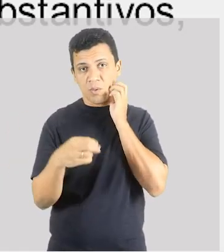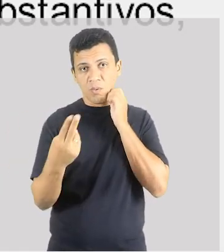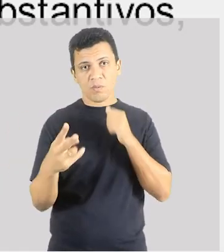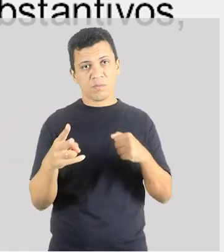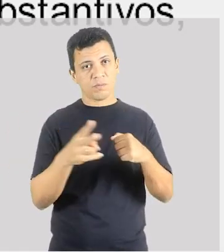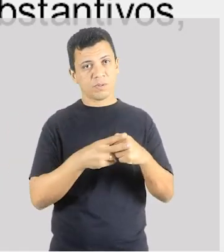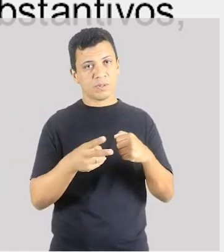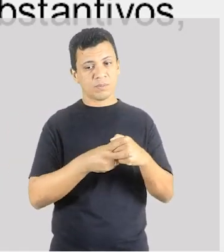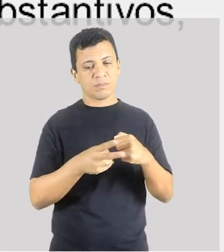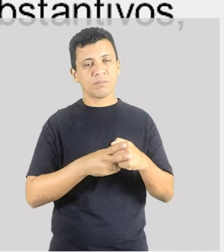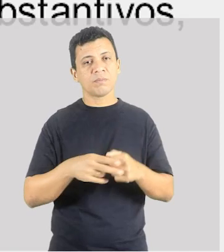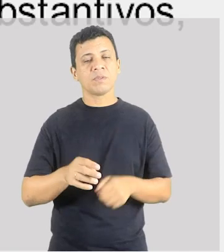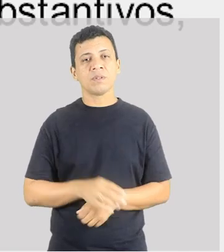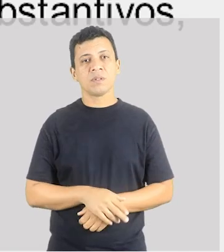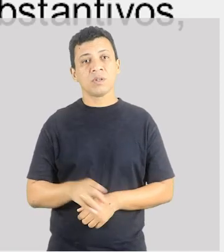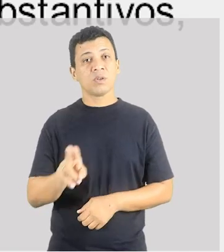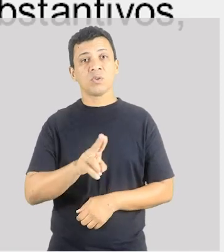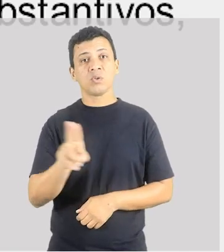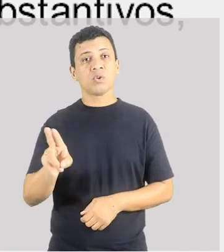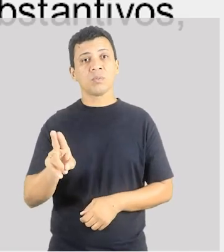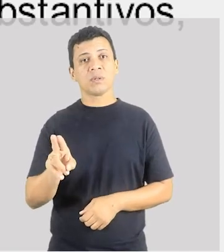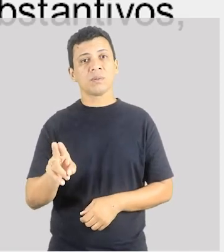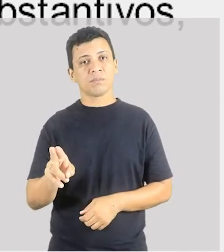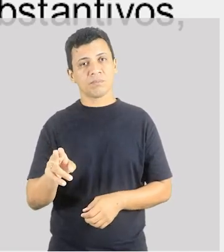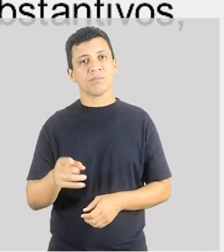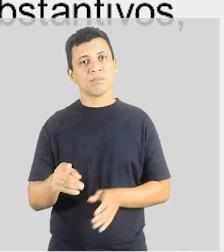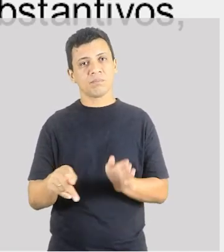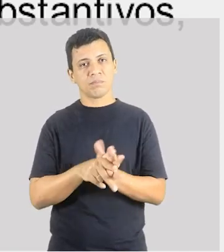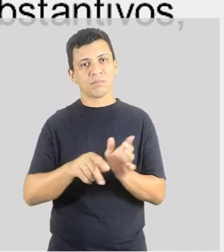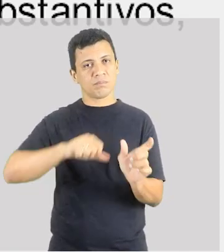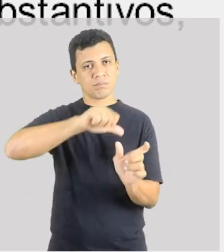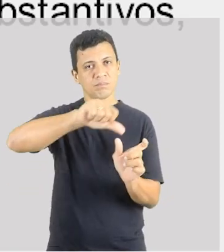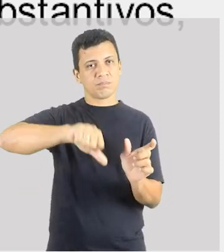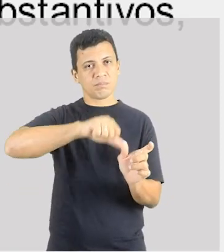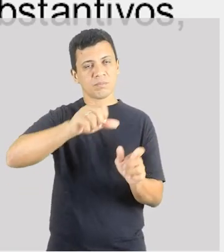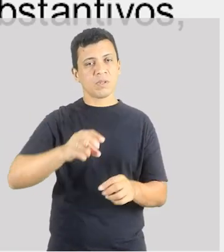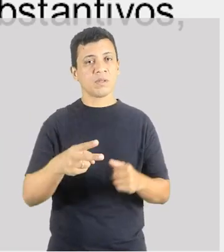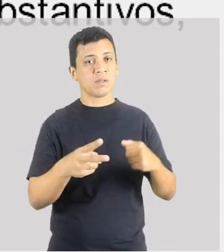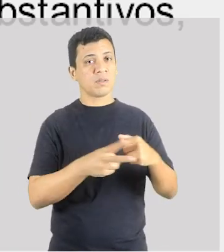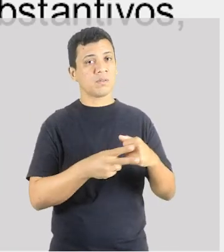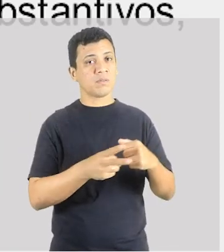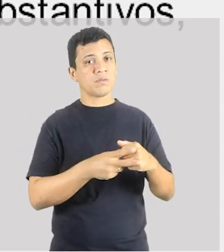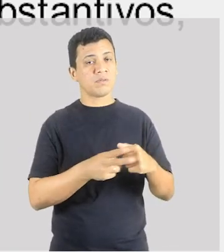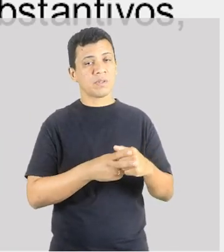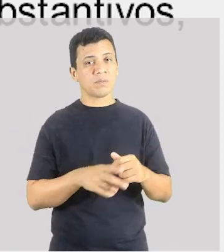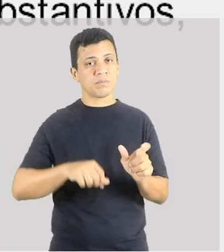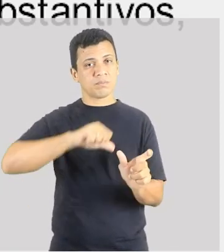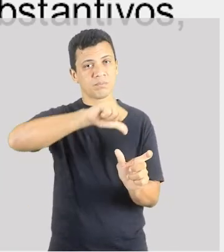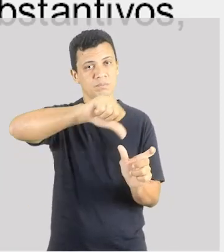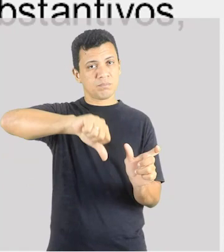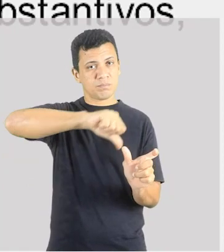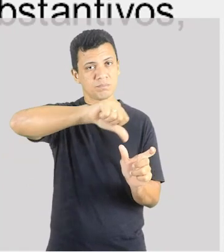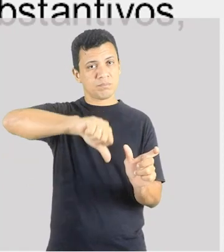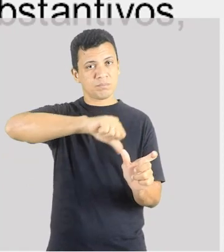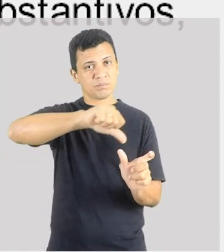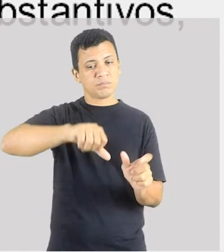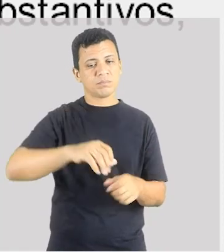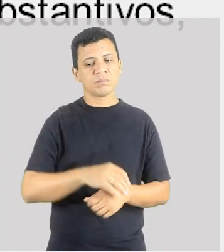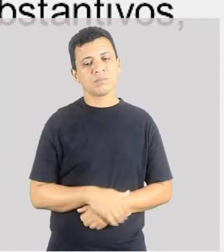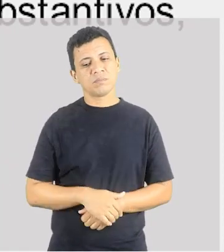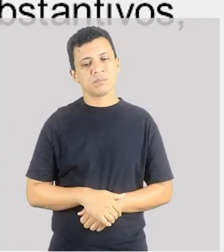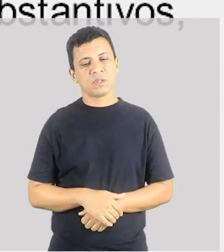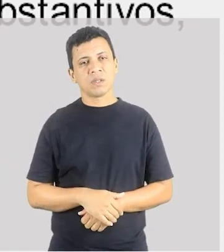as desinências de nome nós chamamos de desinências nominais as desinências de verbo nós chamamos de desinências verbais as